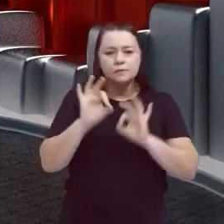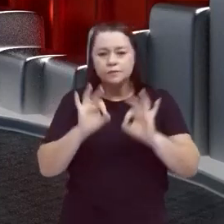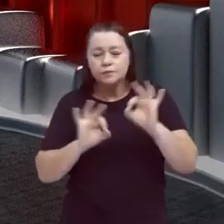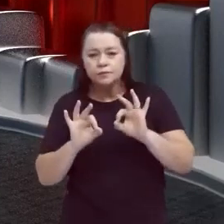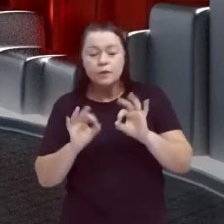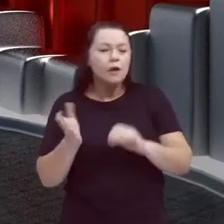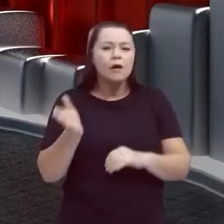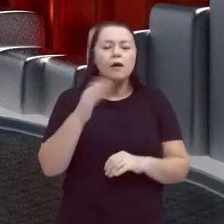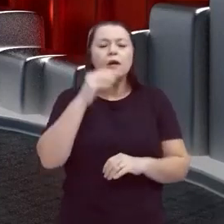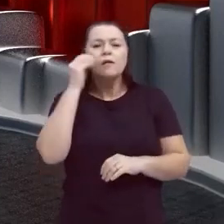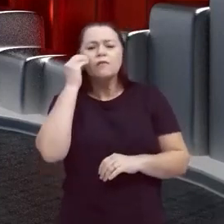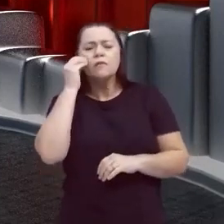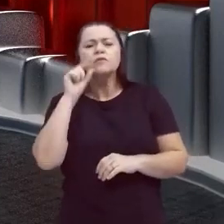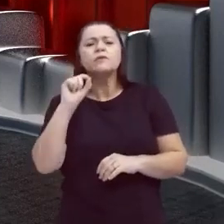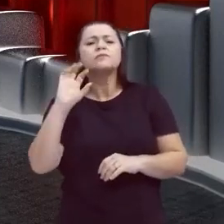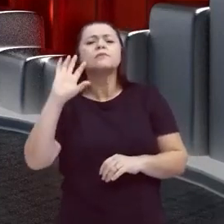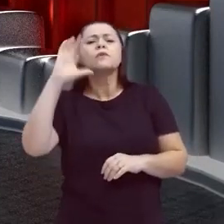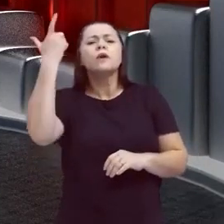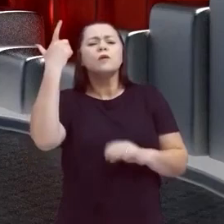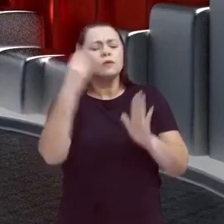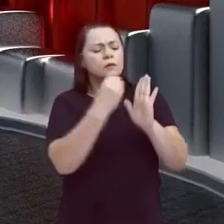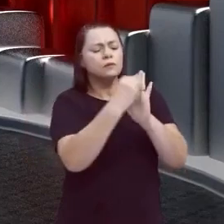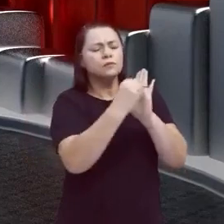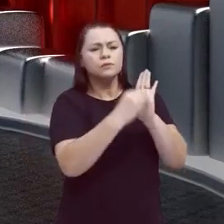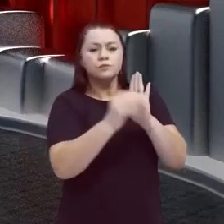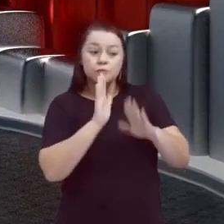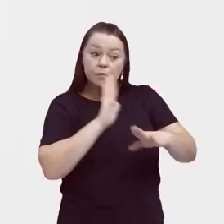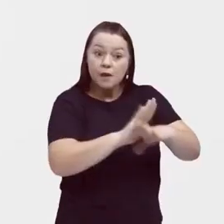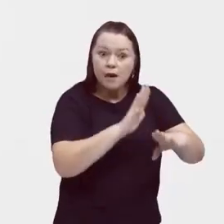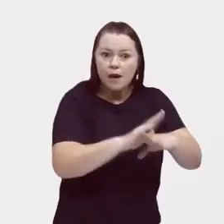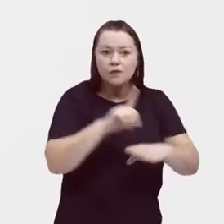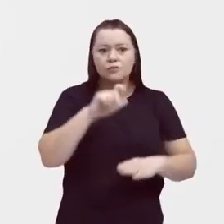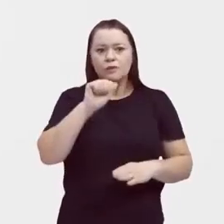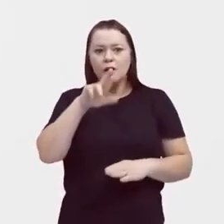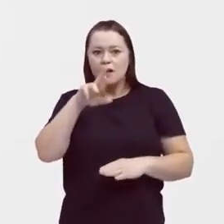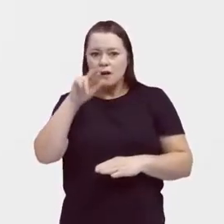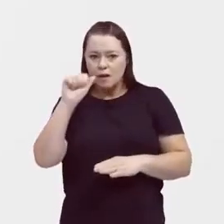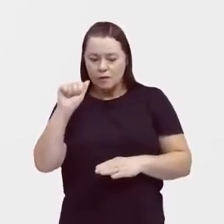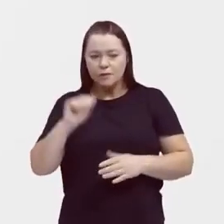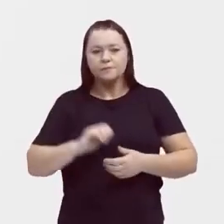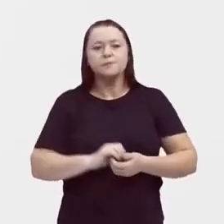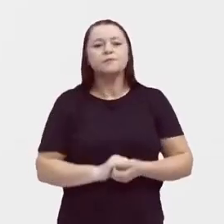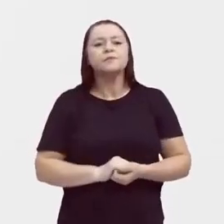então o que aconteceu nessa lista para poder ajudar a Laura. Vamos lá, de olho na tela.